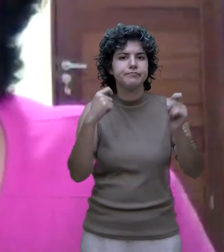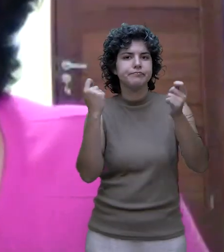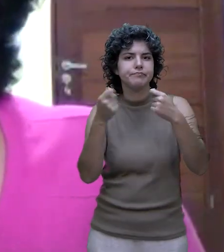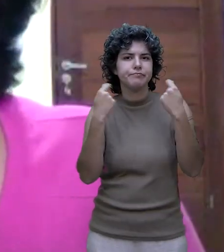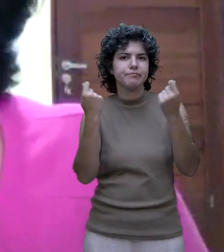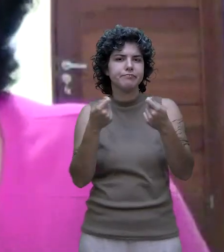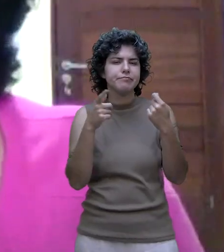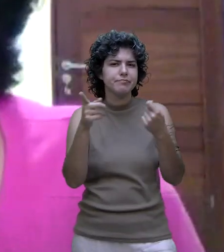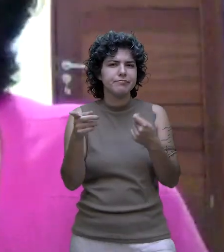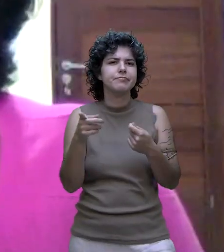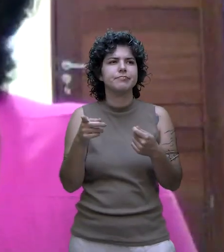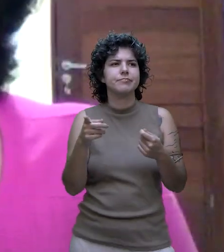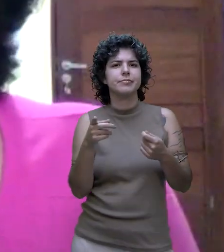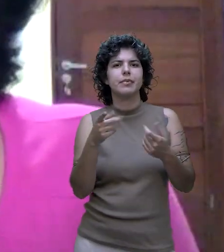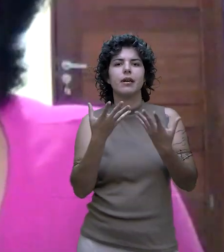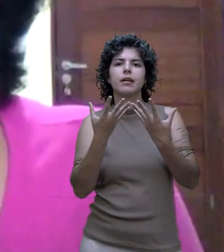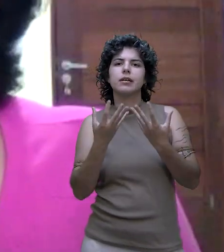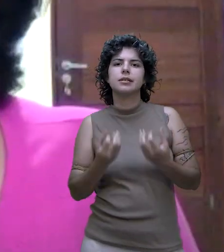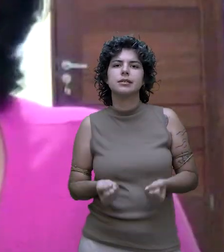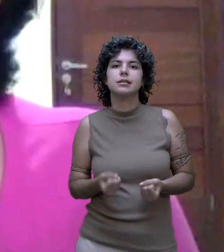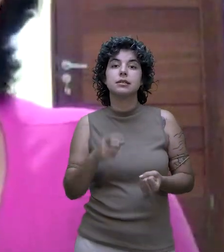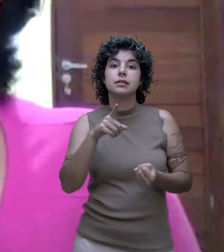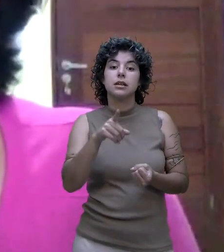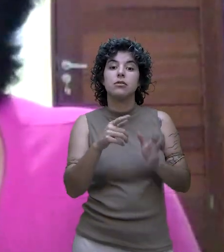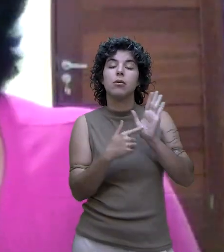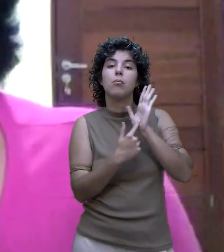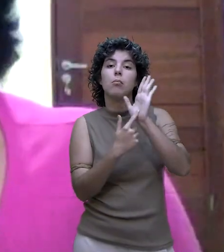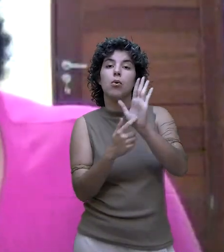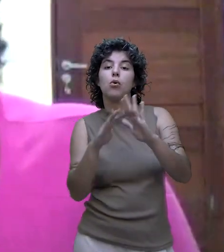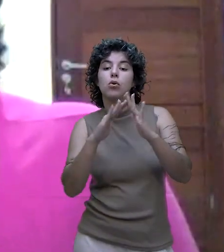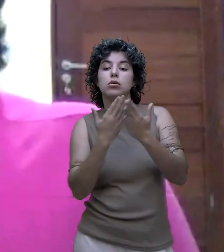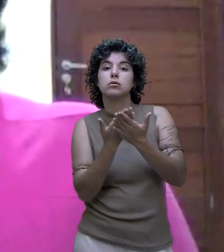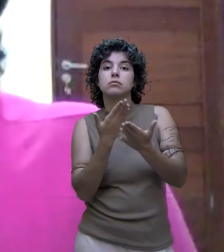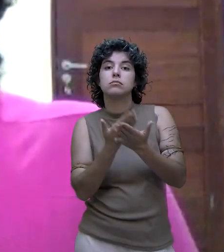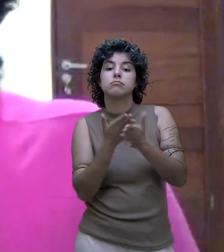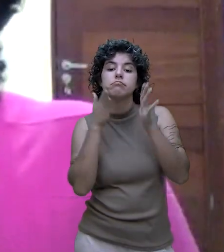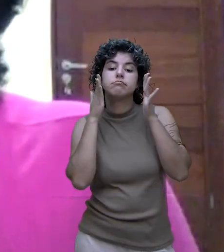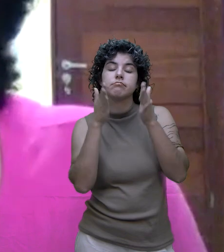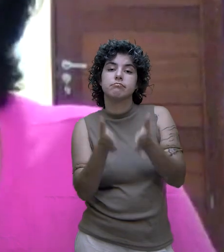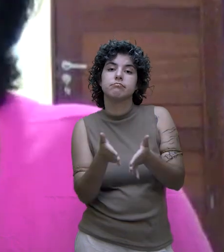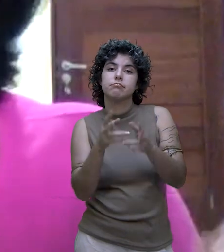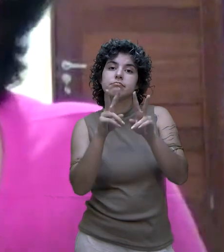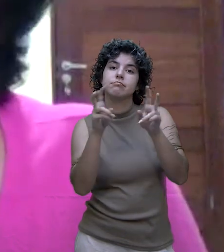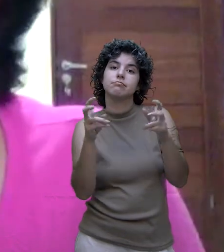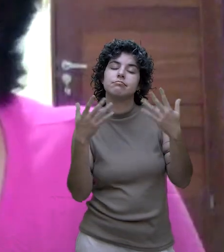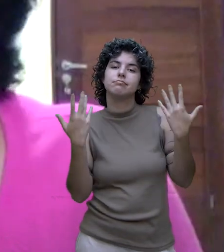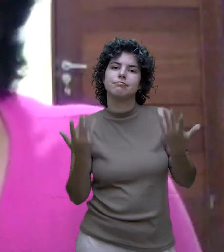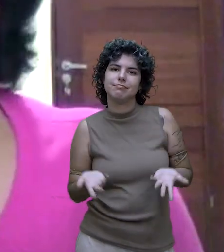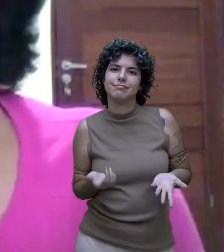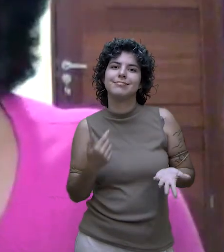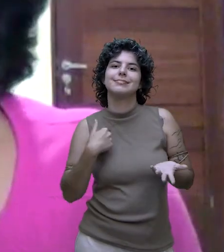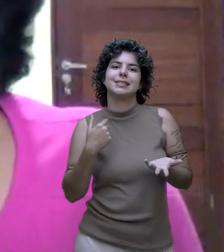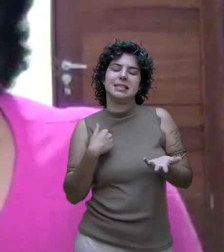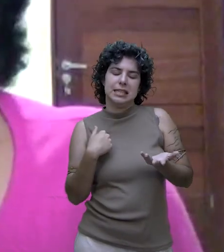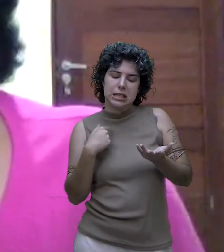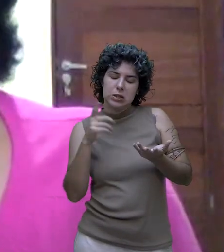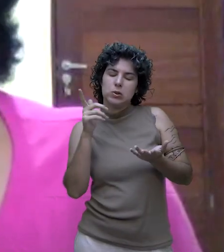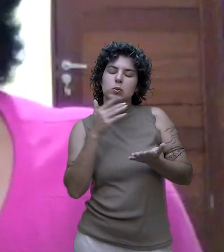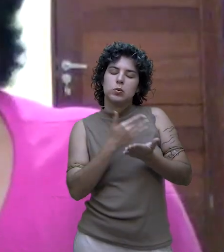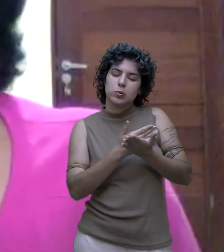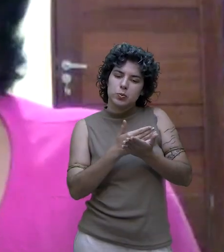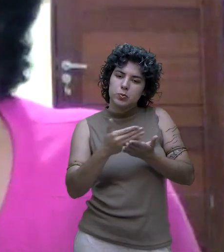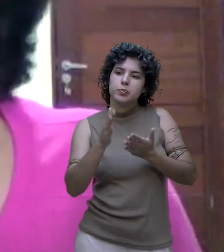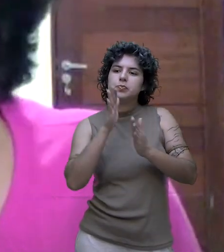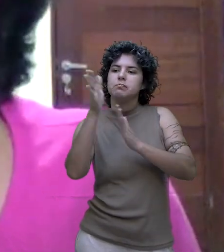que tinha, né, uma mostra que era escolar, então eu comecei, então no primeiro festival já ganhou 2 prêmios, e também é material